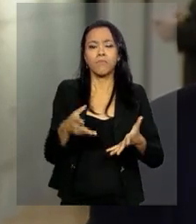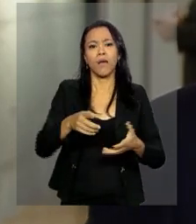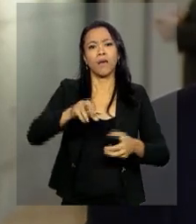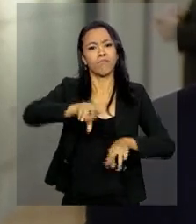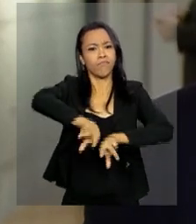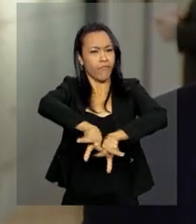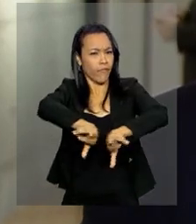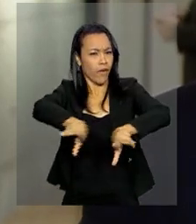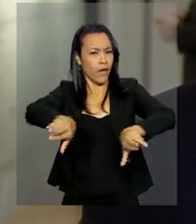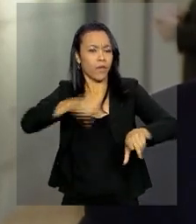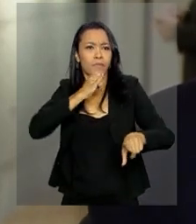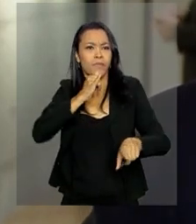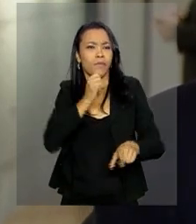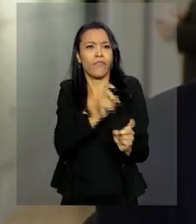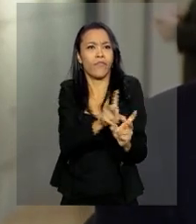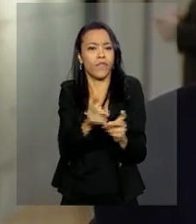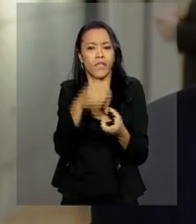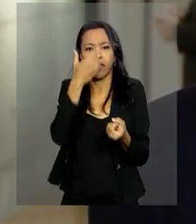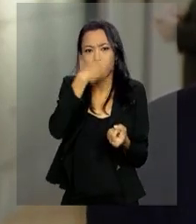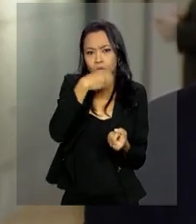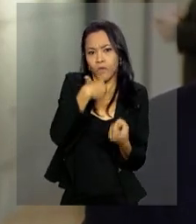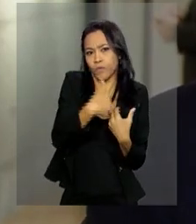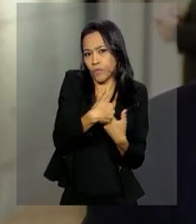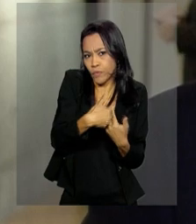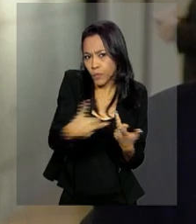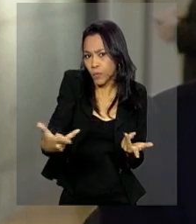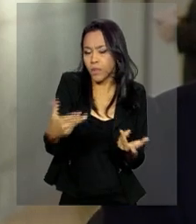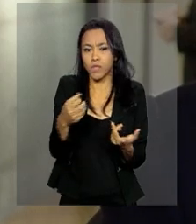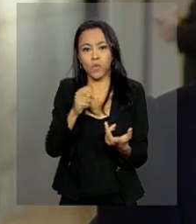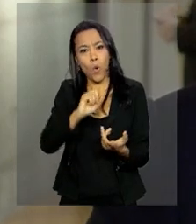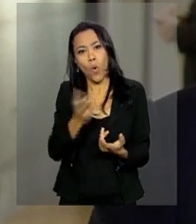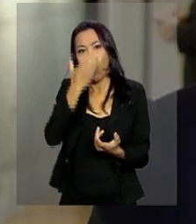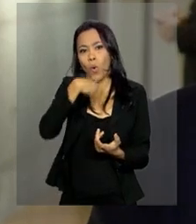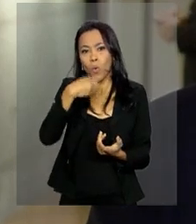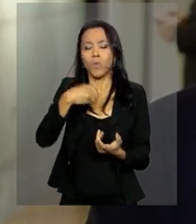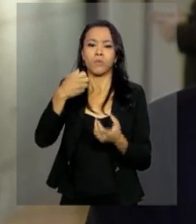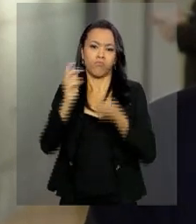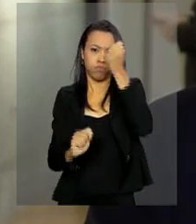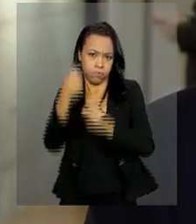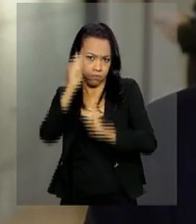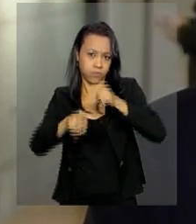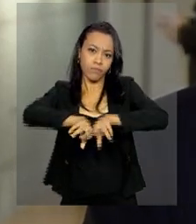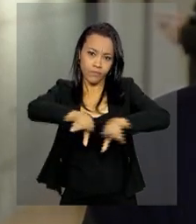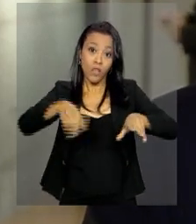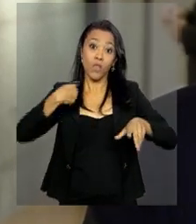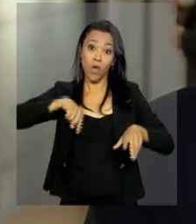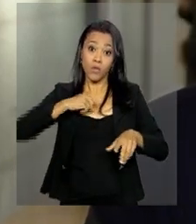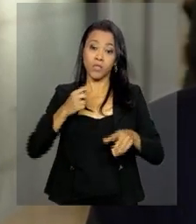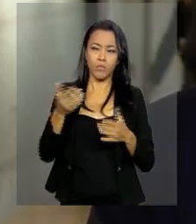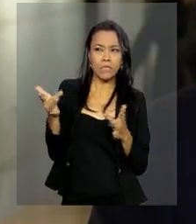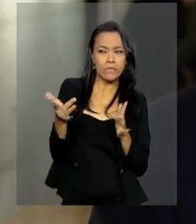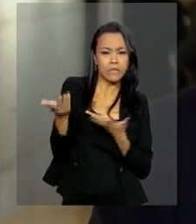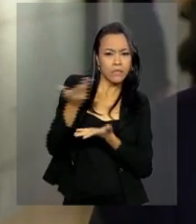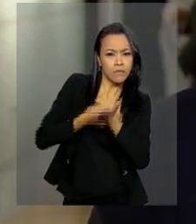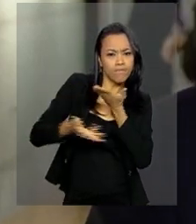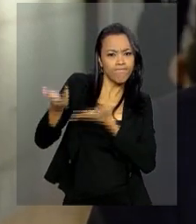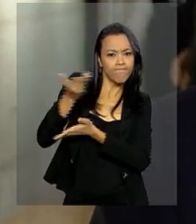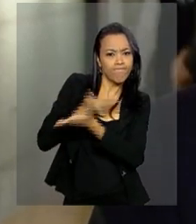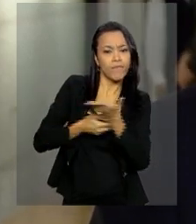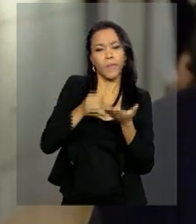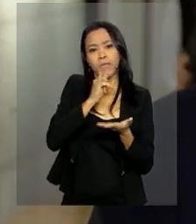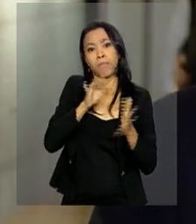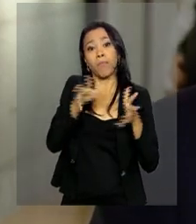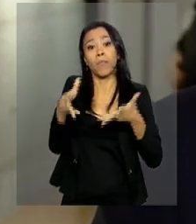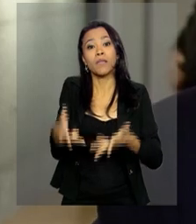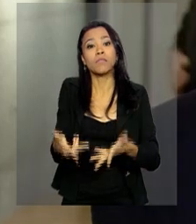frutas por exemplo processadas ou não e que nós estamos então abrindo esse mercado queremos participar por exemplo do